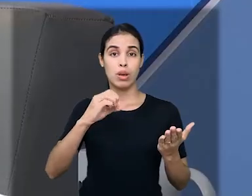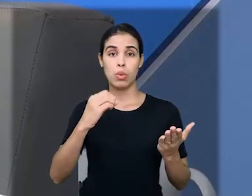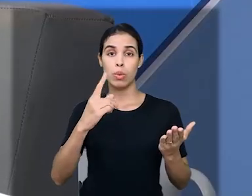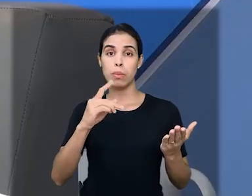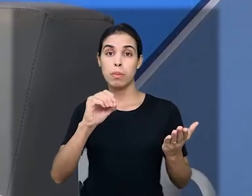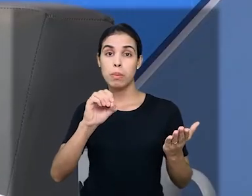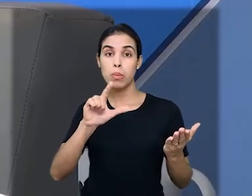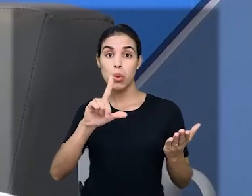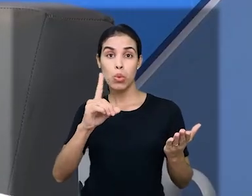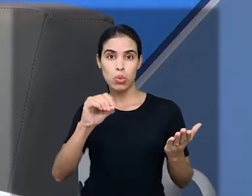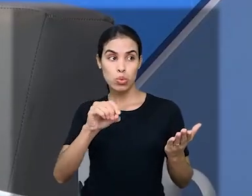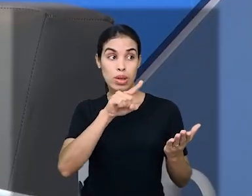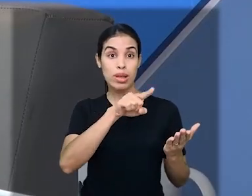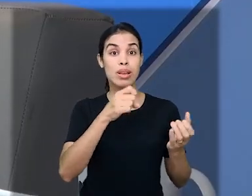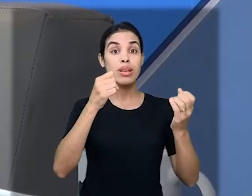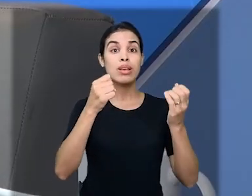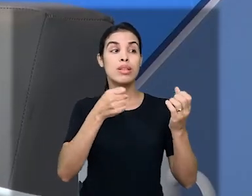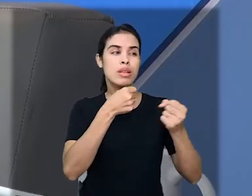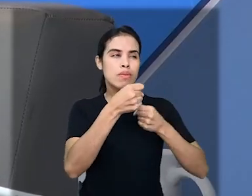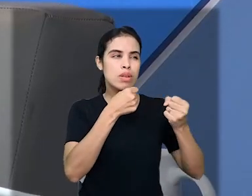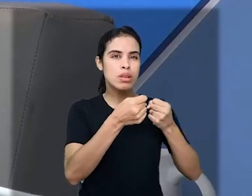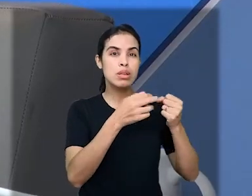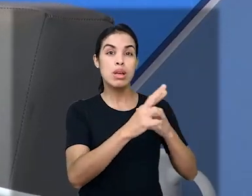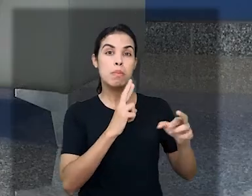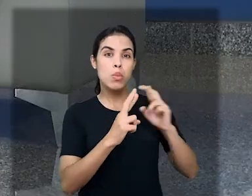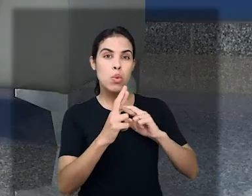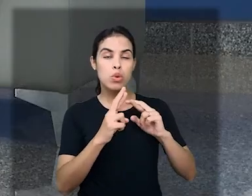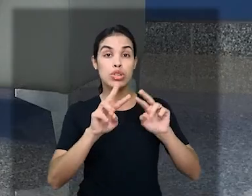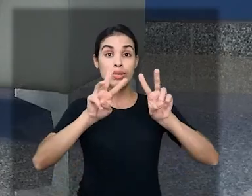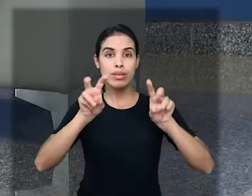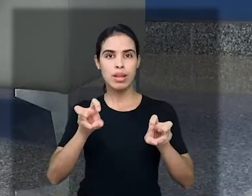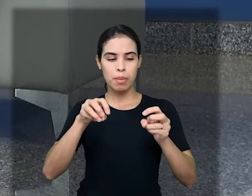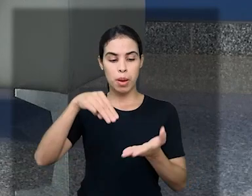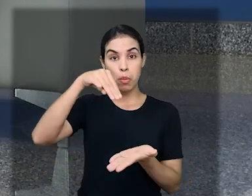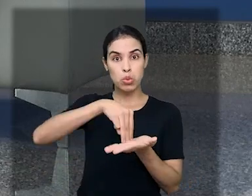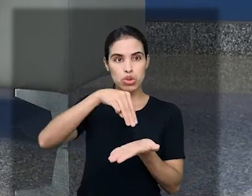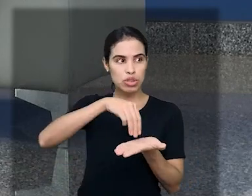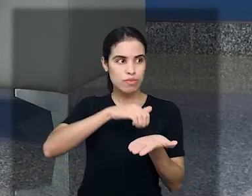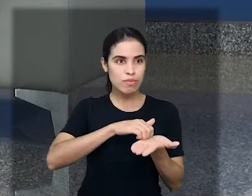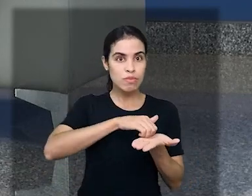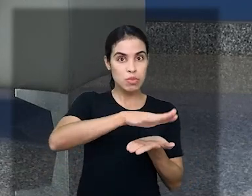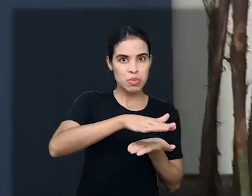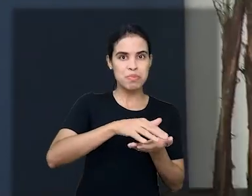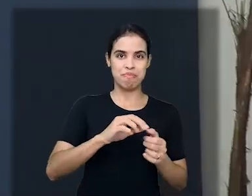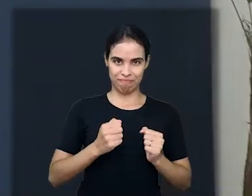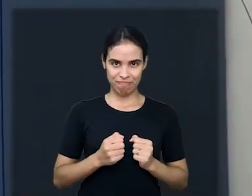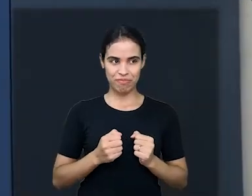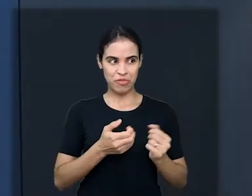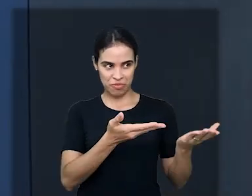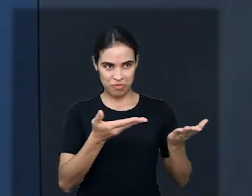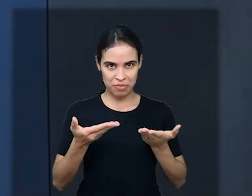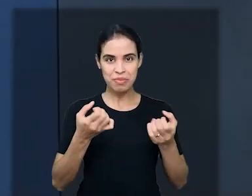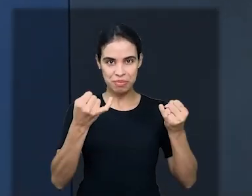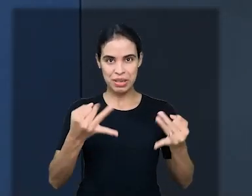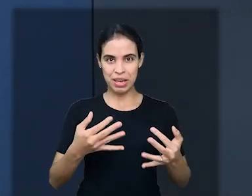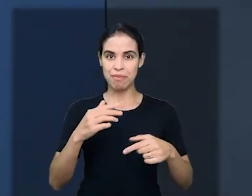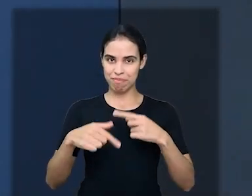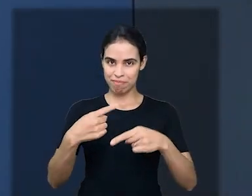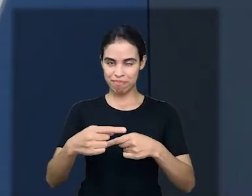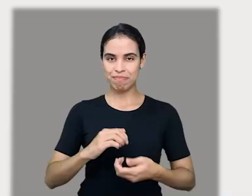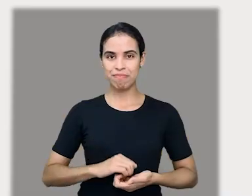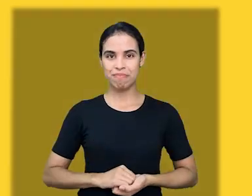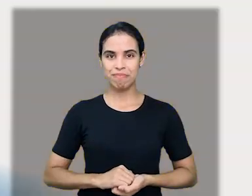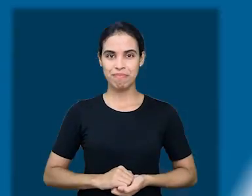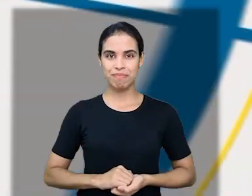fala sobre a dispensa por justa causa, polêmica sobre esse assunto e as implicações práticas. Vem comigo, o Hora Extra está